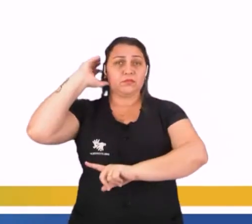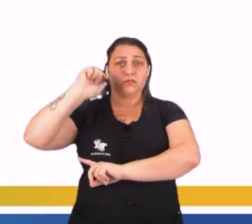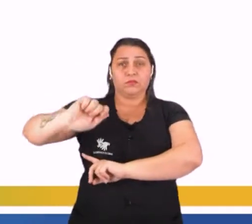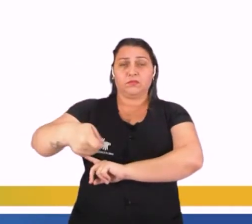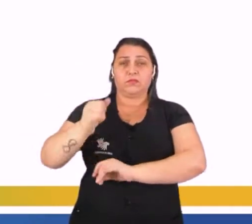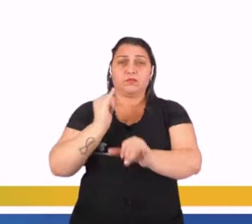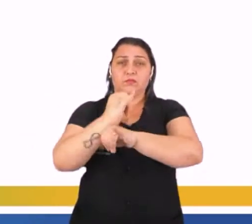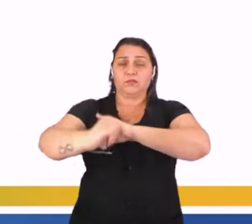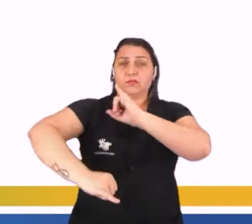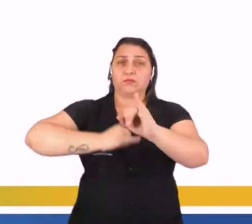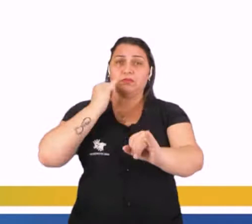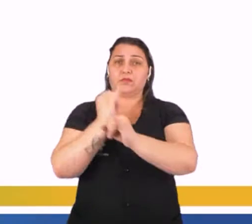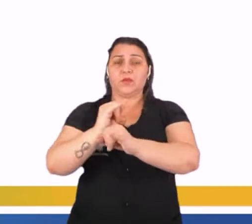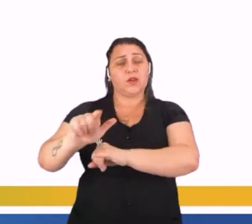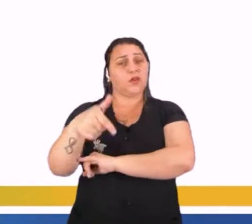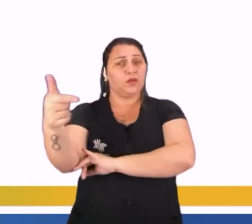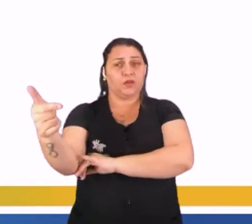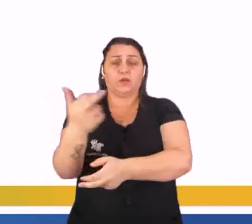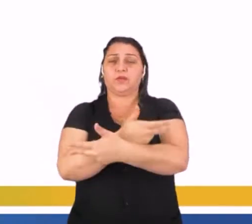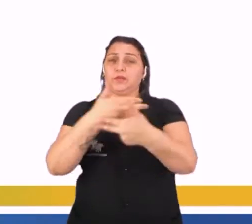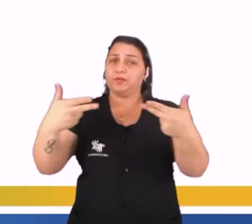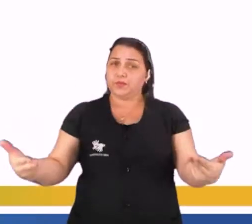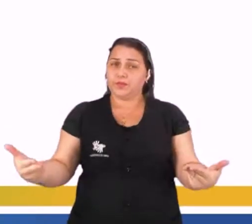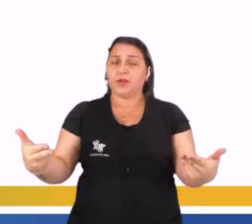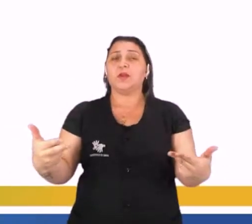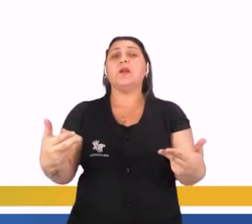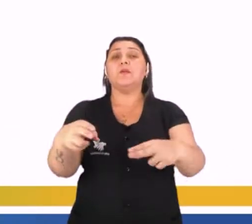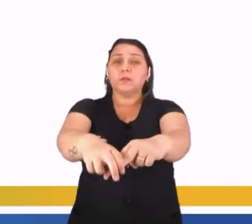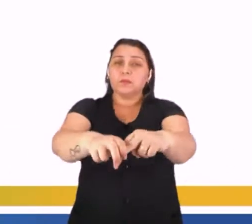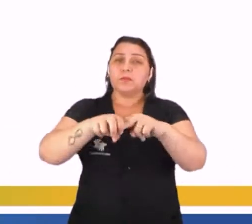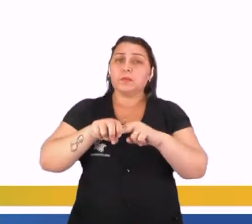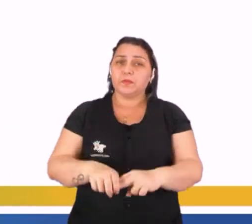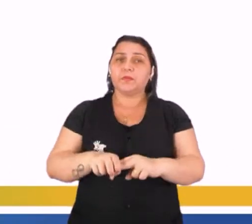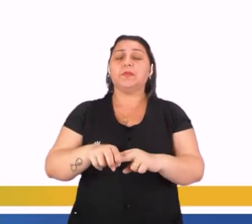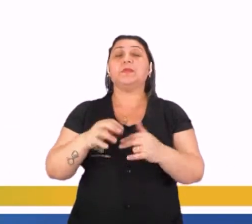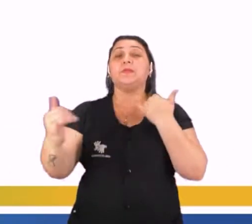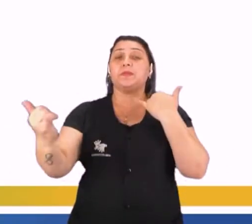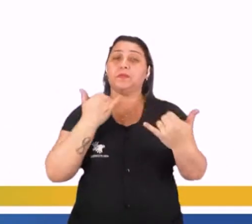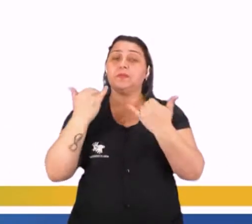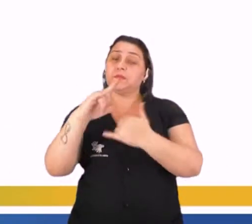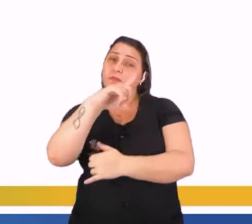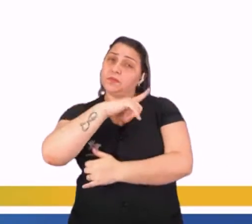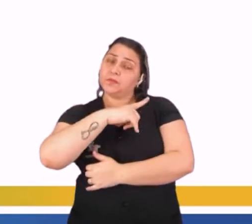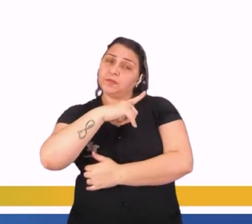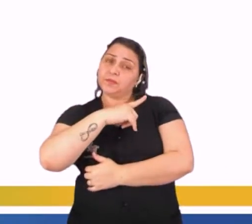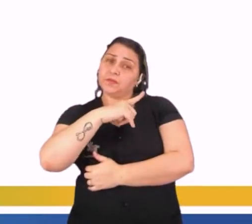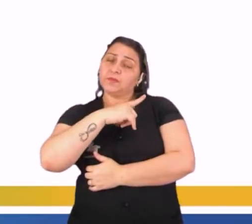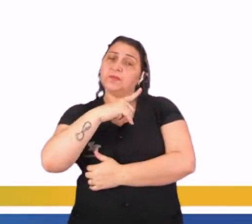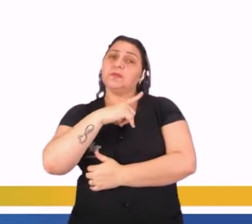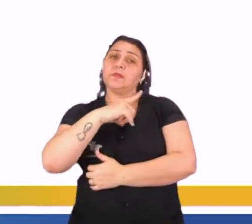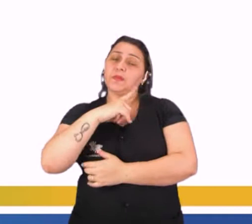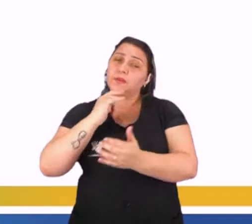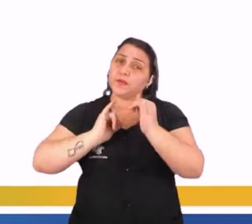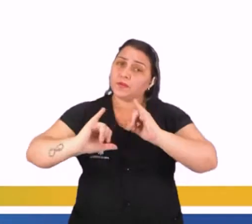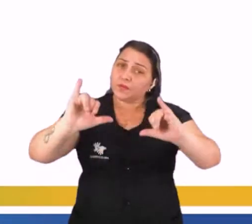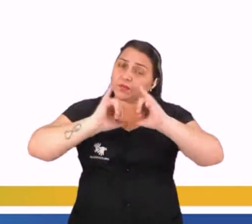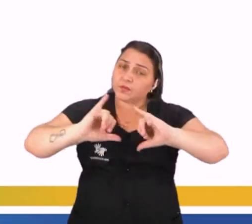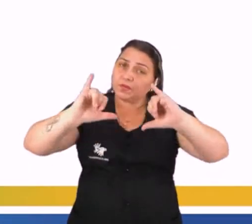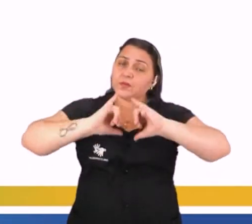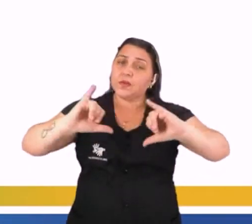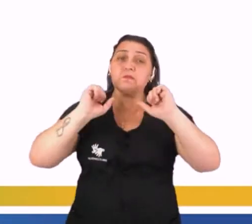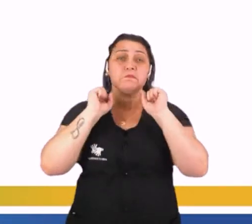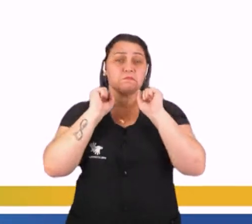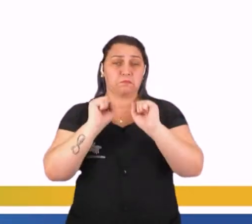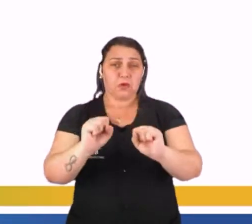rádio internet entre outros por esse motivo as notícias possuem ter ou e o informativo